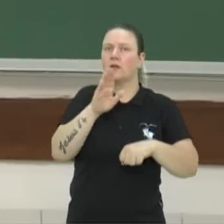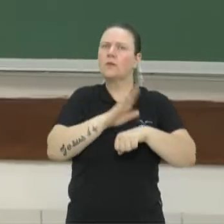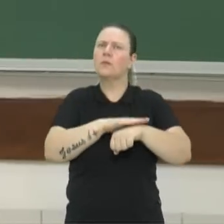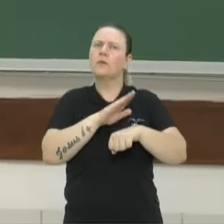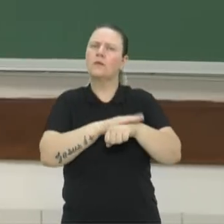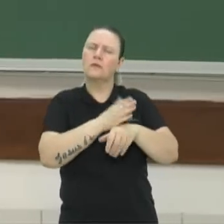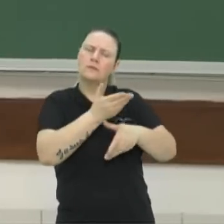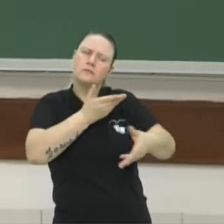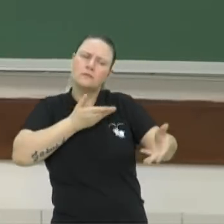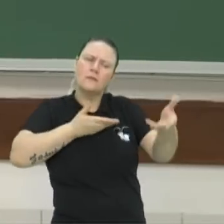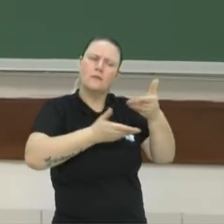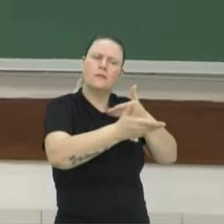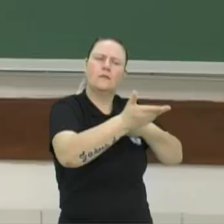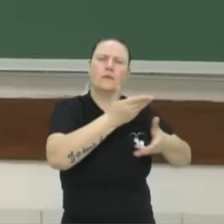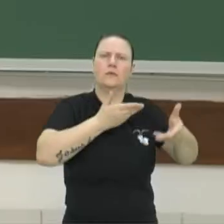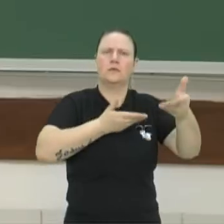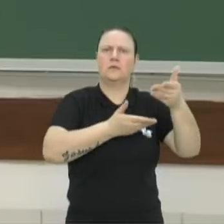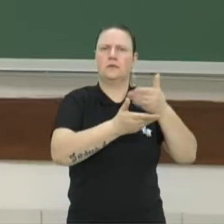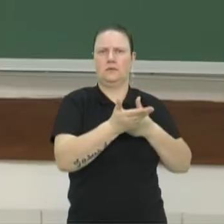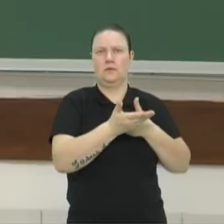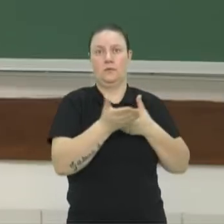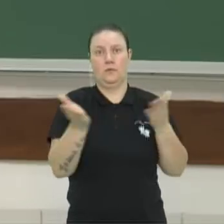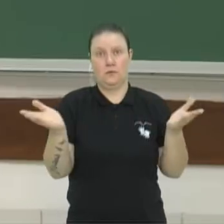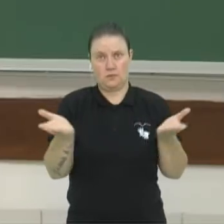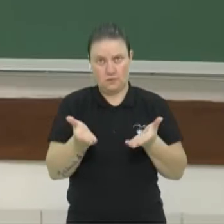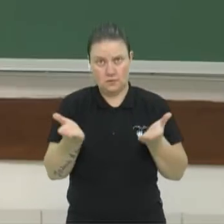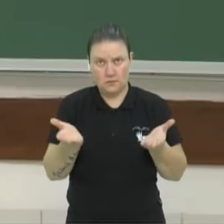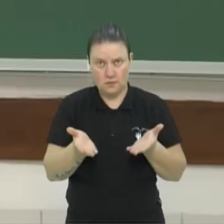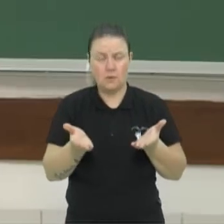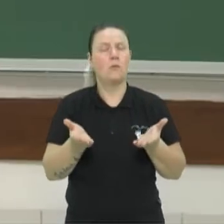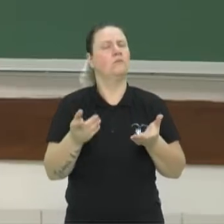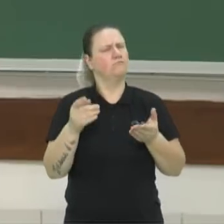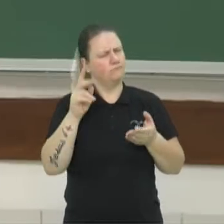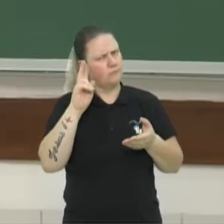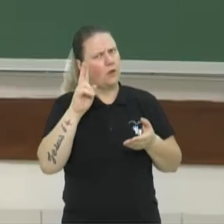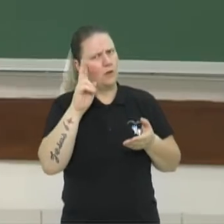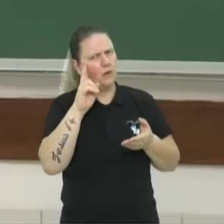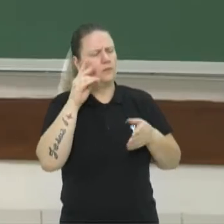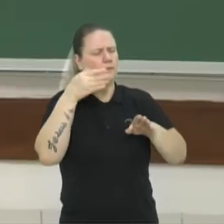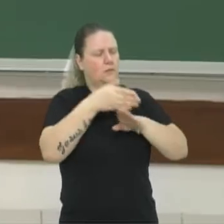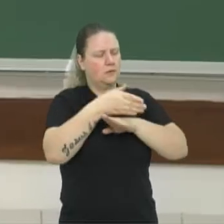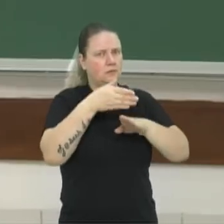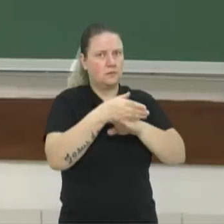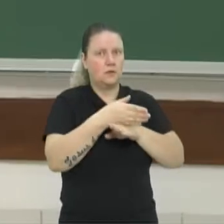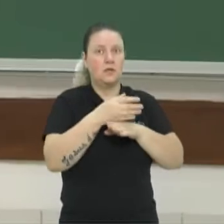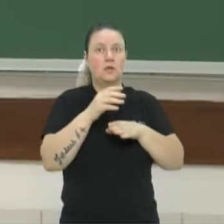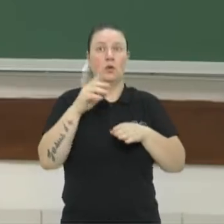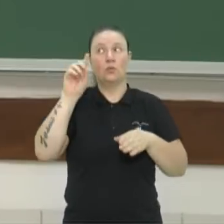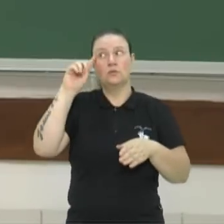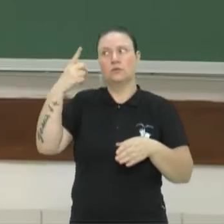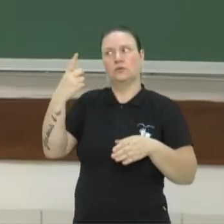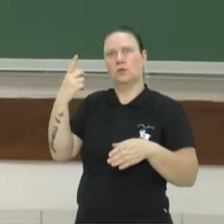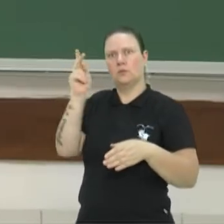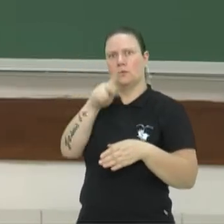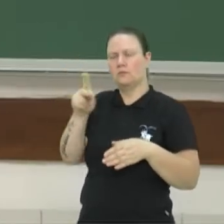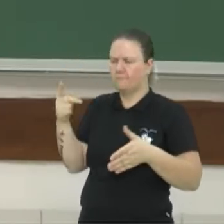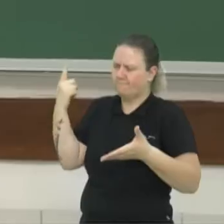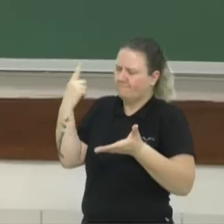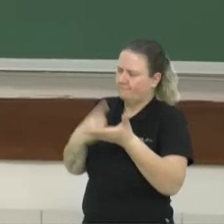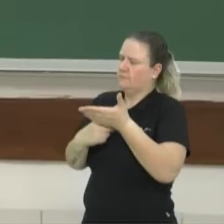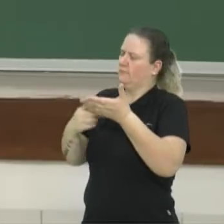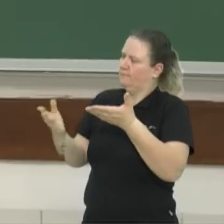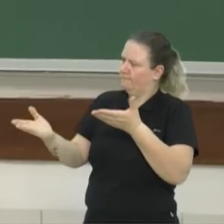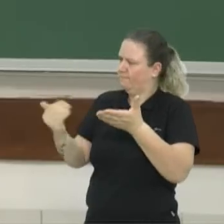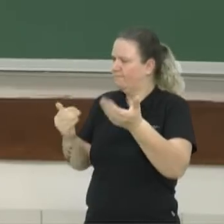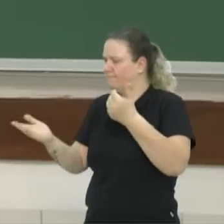de interatividade. Então, participe, então, sempre que o seu professor agendar, verifique lá o link lá que for passado